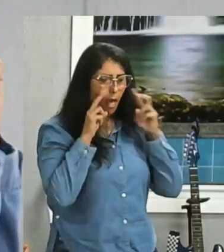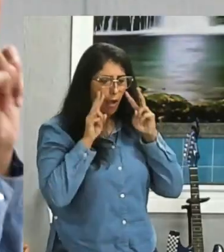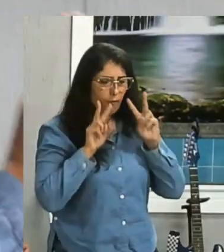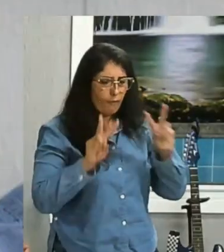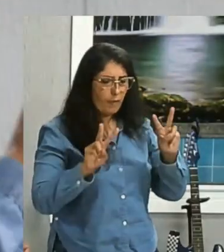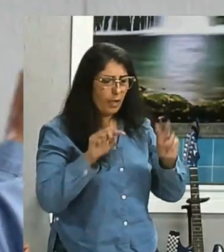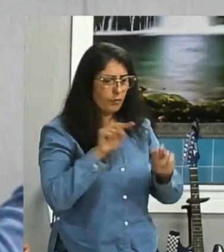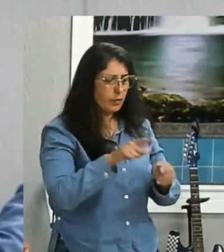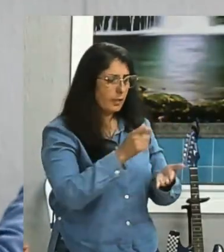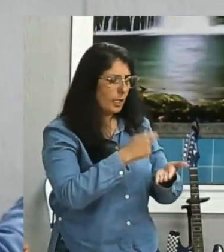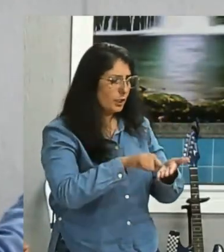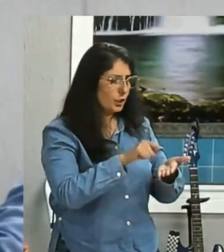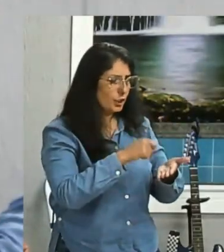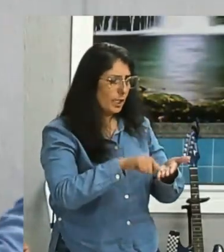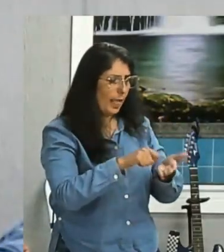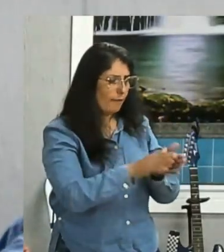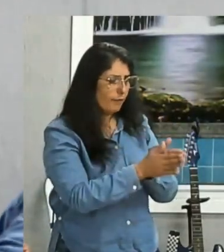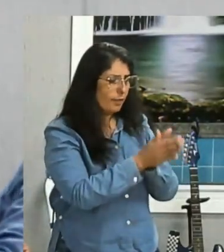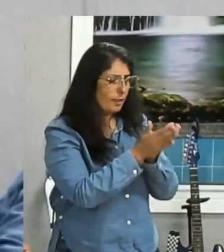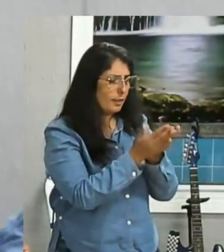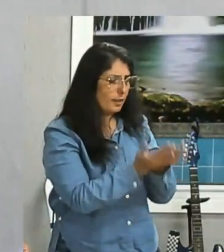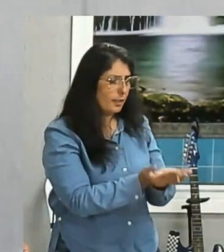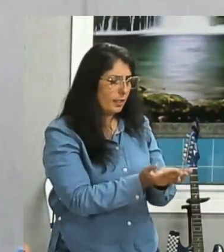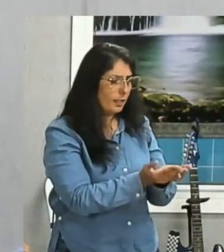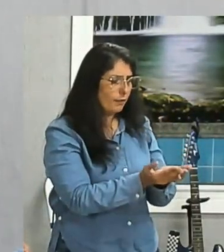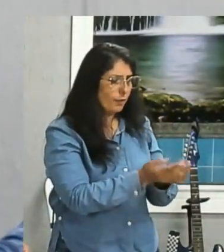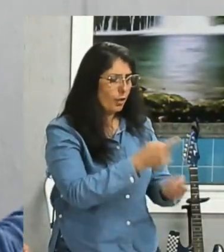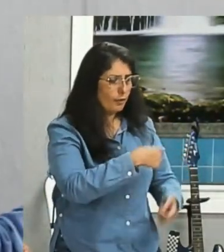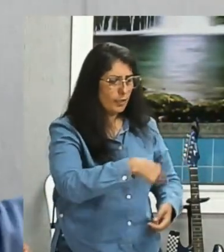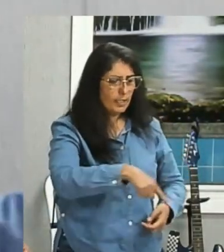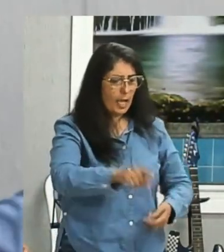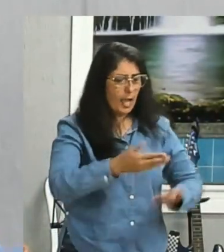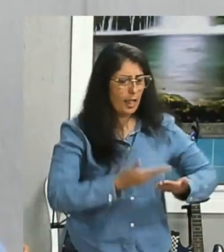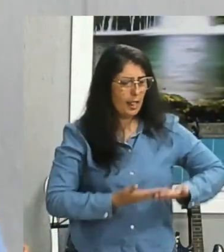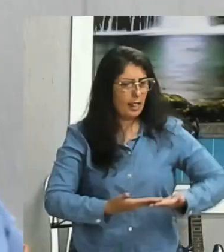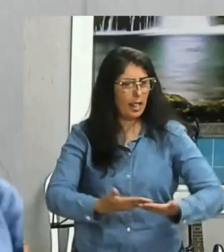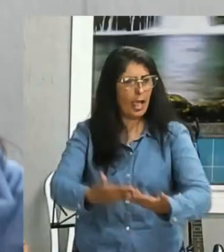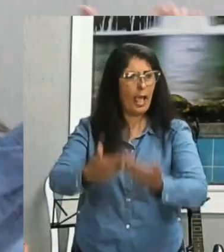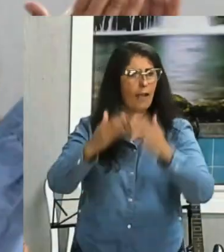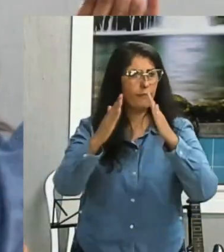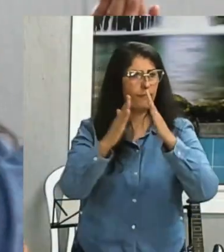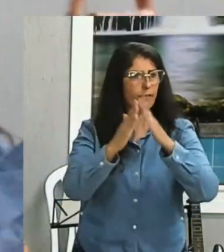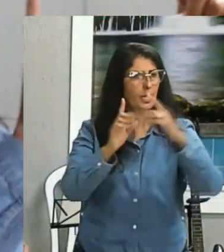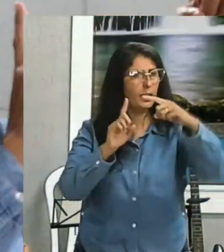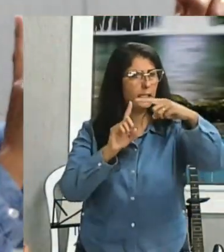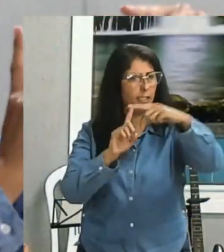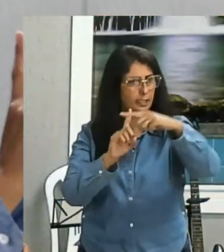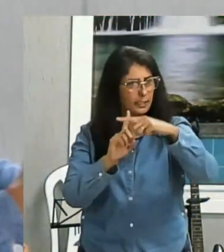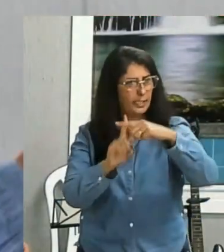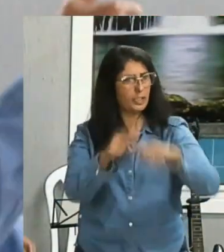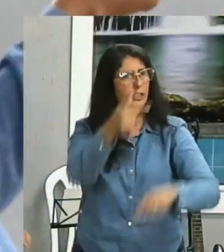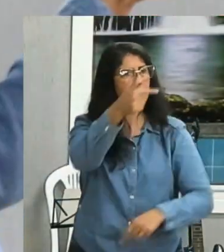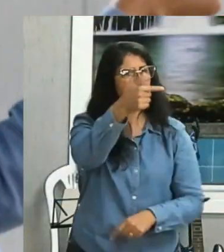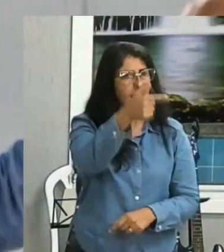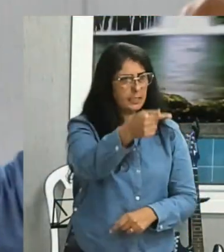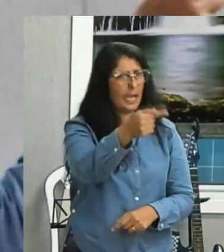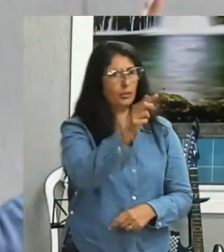7 igrejas, Éfeso, Esmirna, Pérgamo, Tiatira,